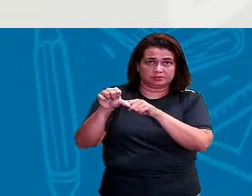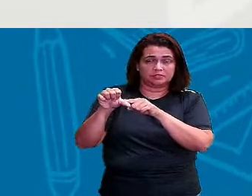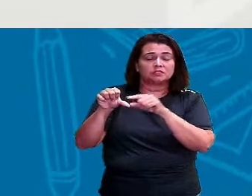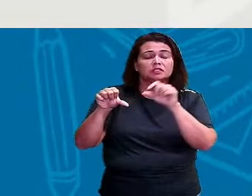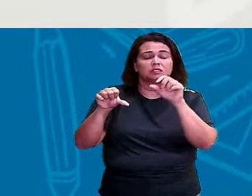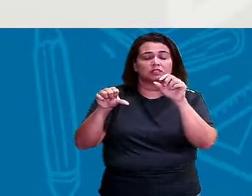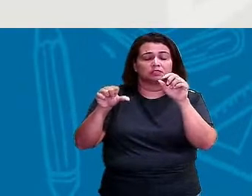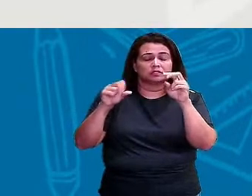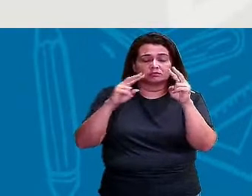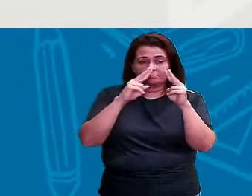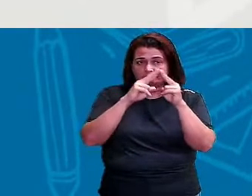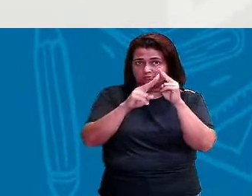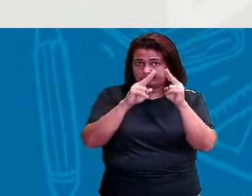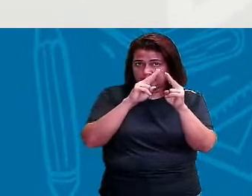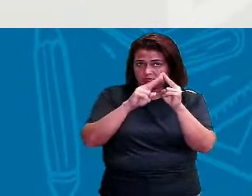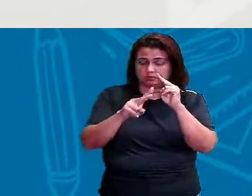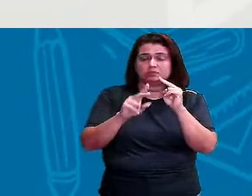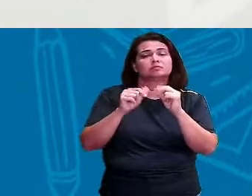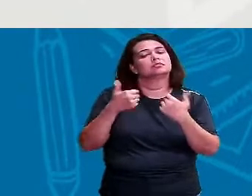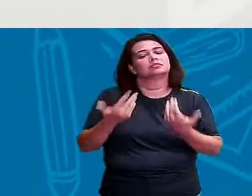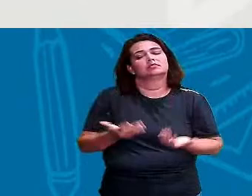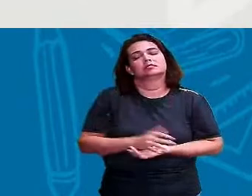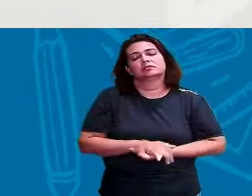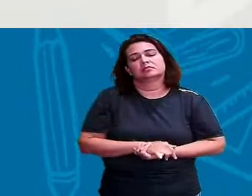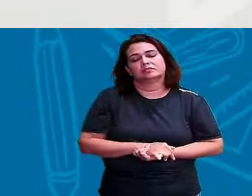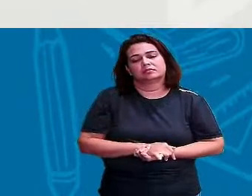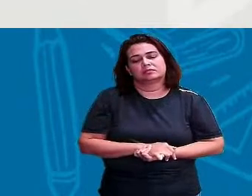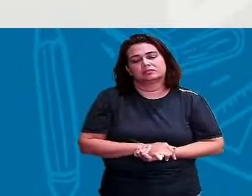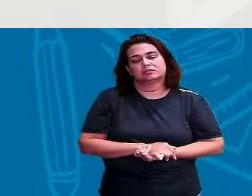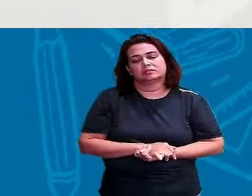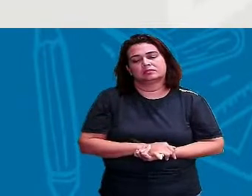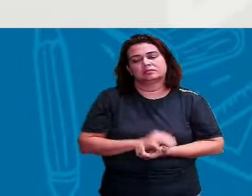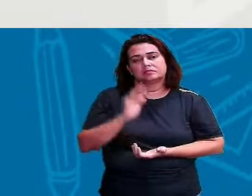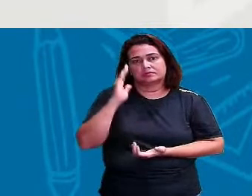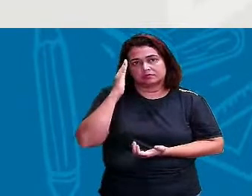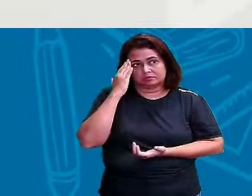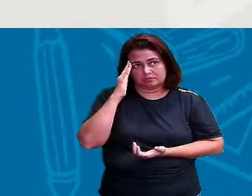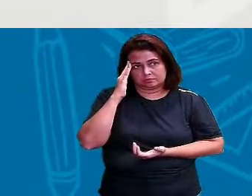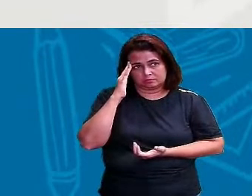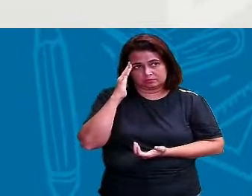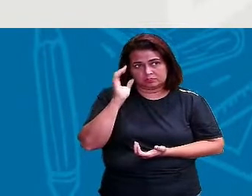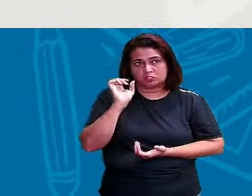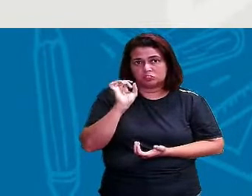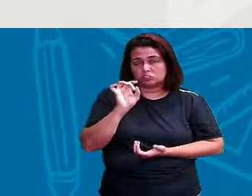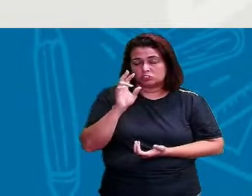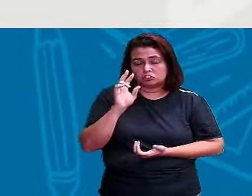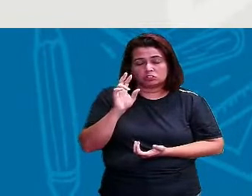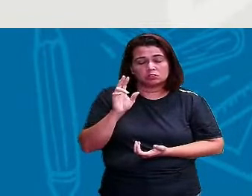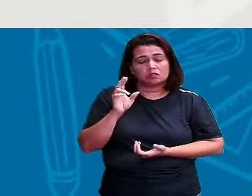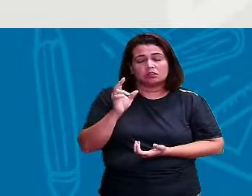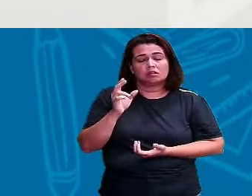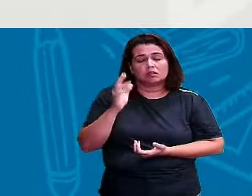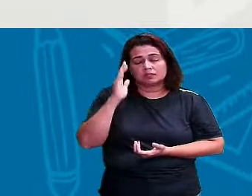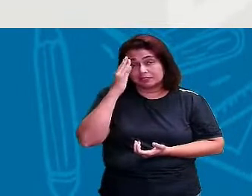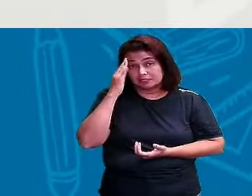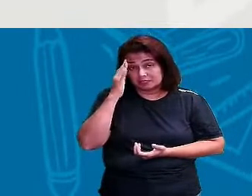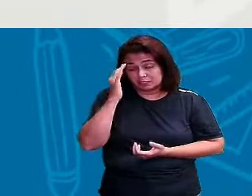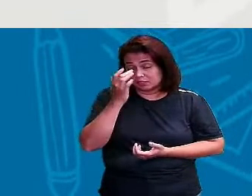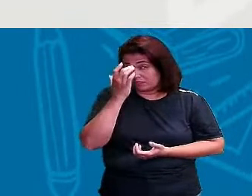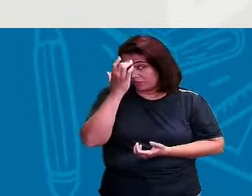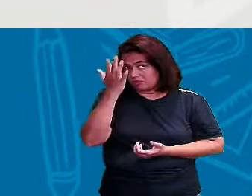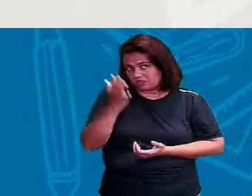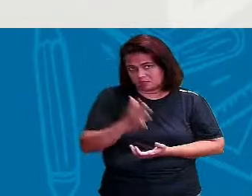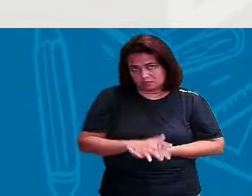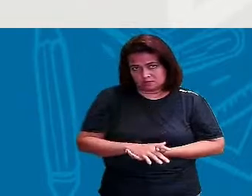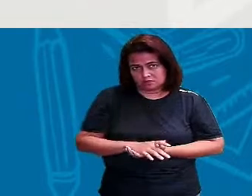número 139 vai ser ímpar, tá certo? É só a gente pegar essas regrinhas de decorar. Quais são